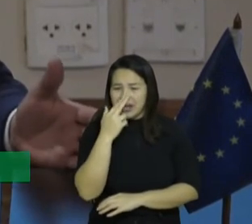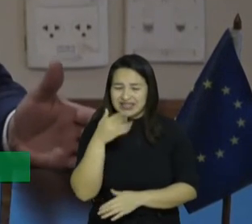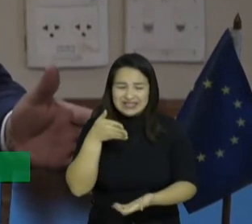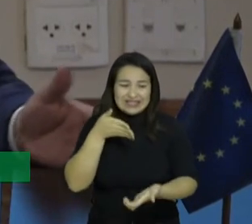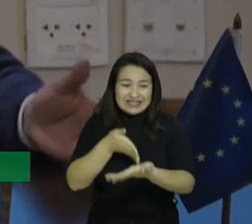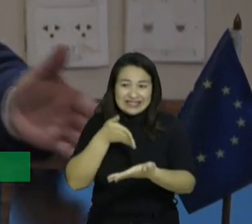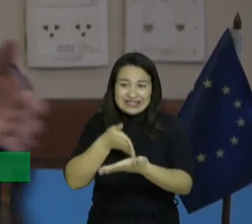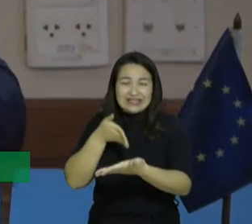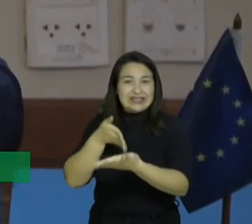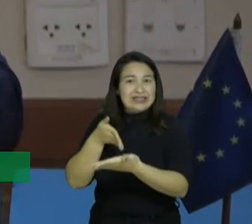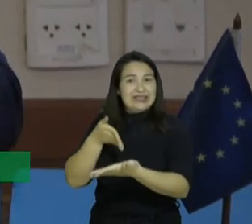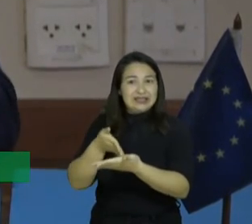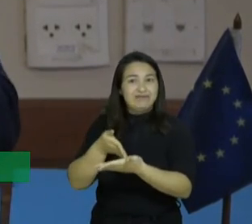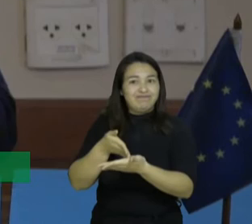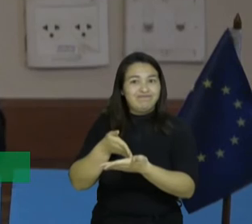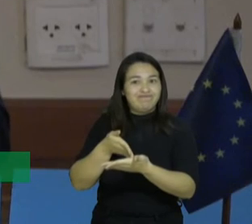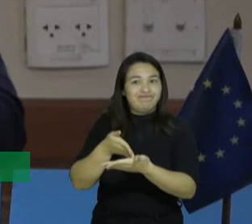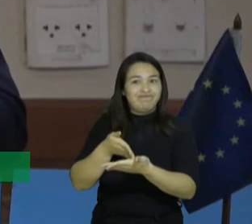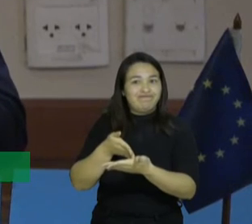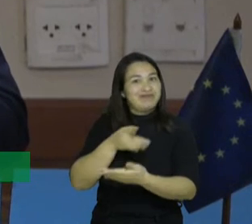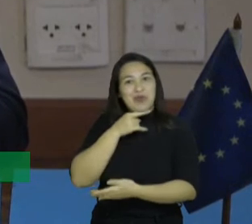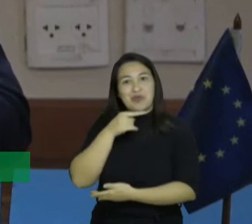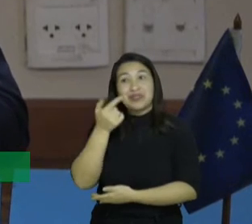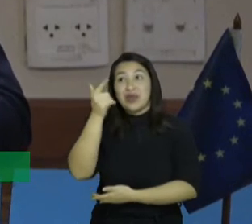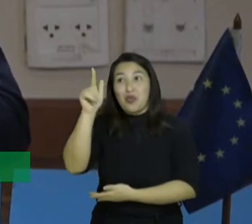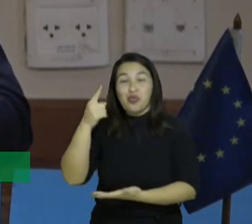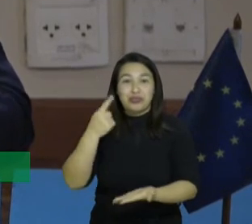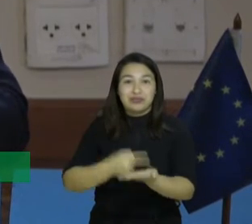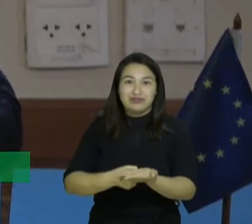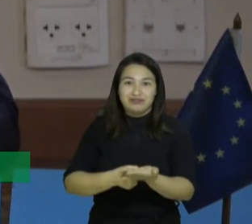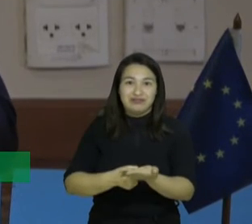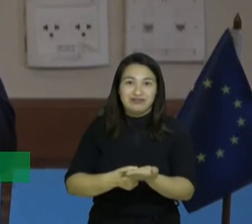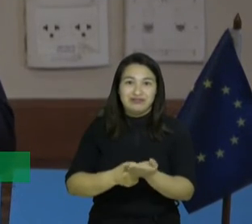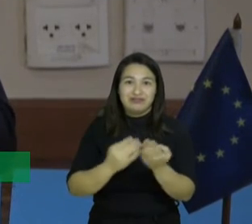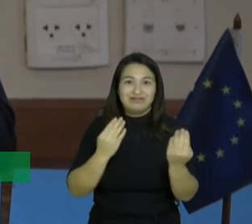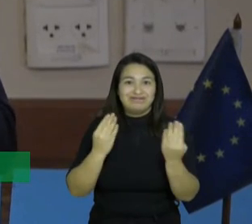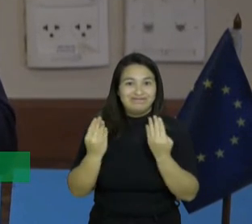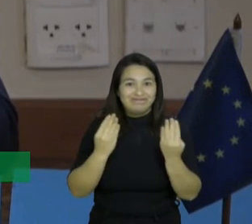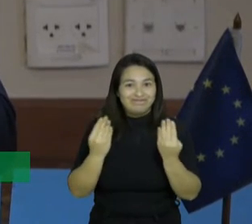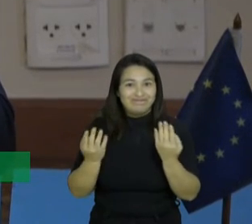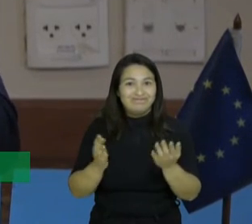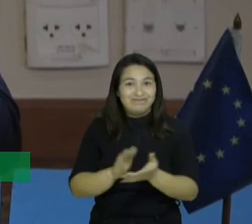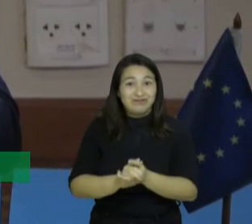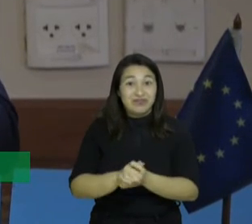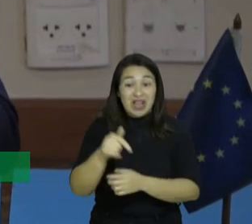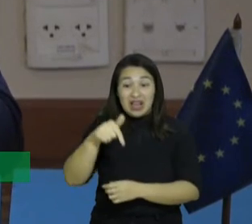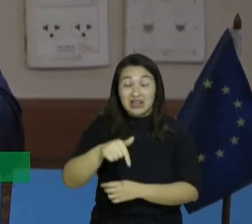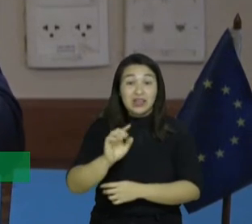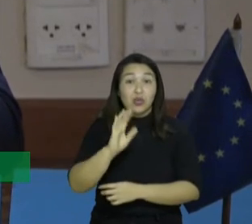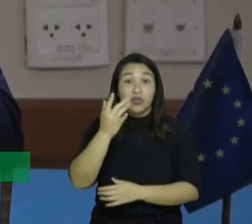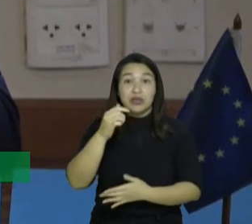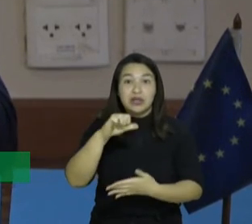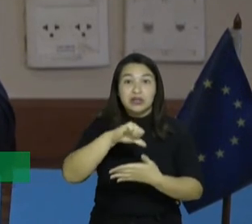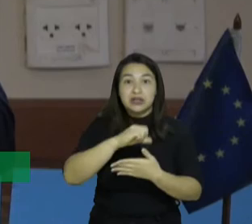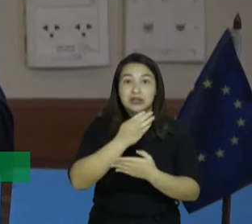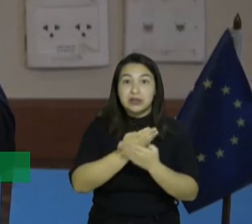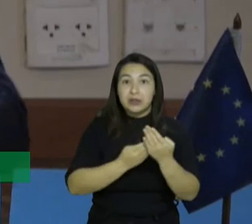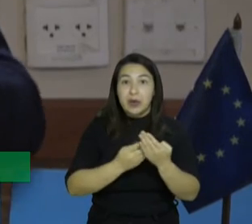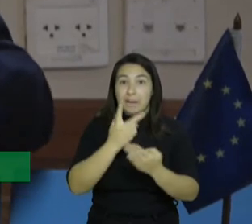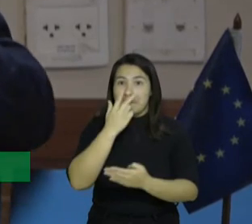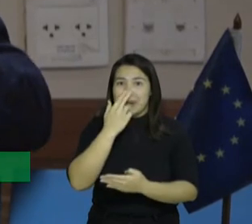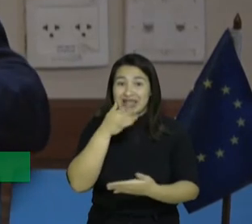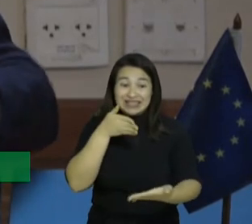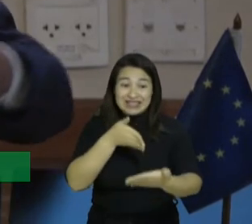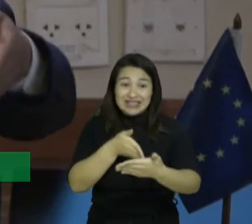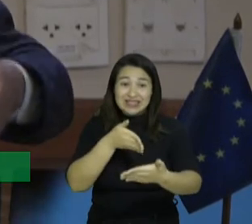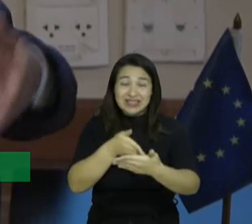amarra em avançar em outros tratados bilaterais o que acontecendo de fato hoje o Mercosul está nos amarrando